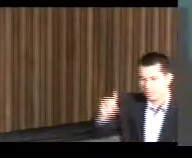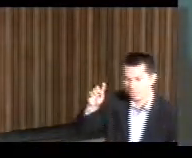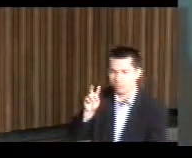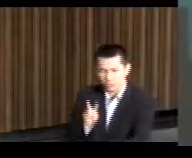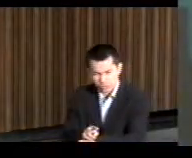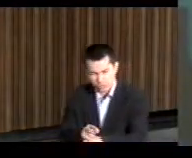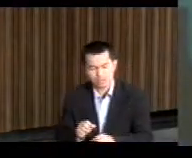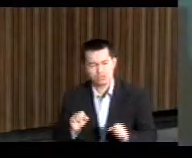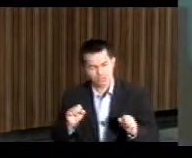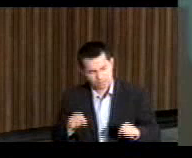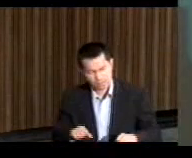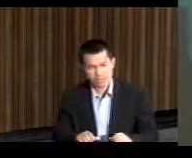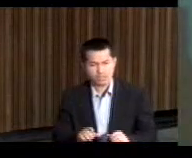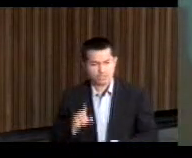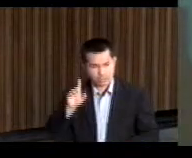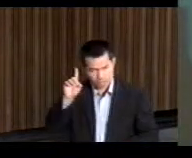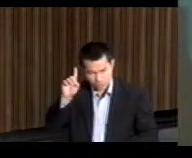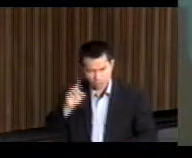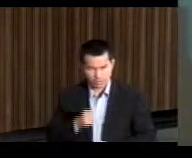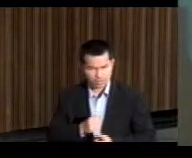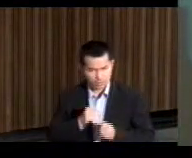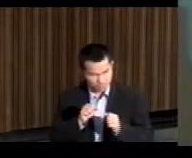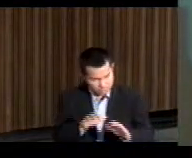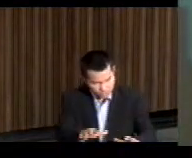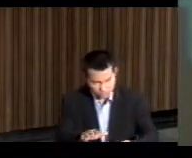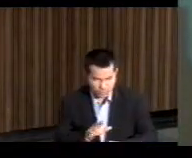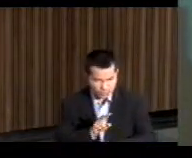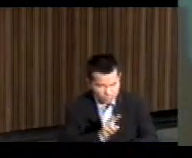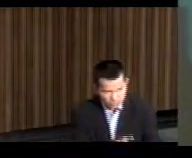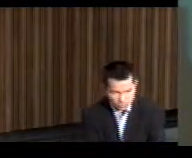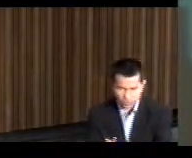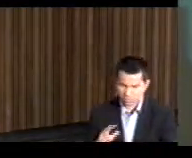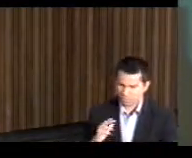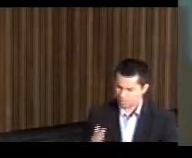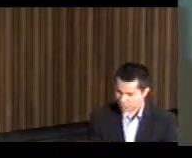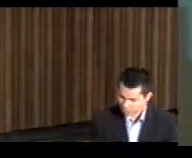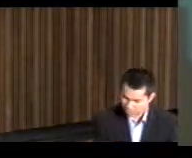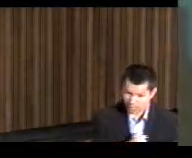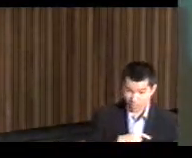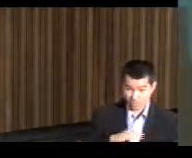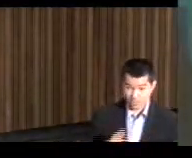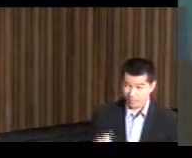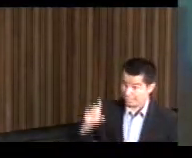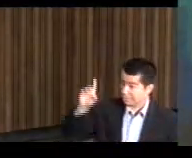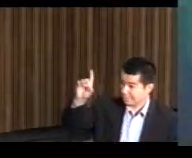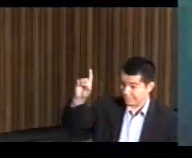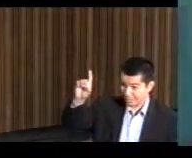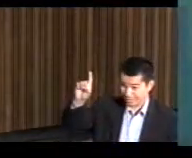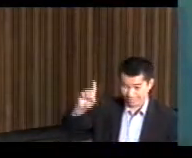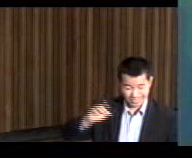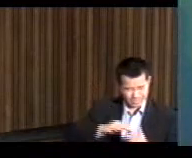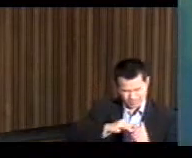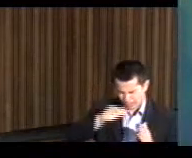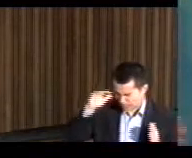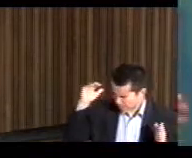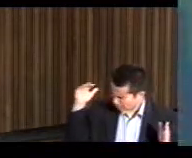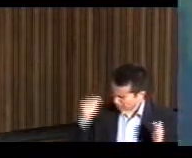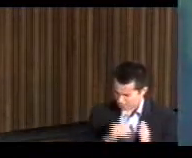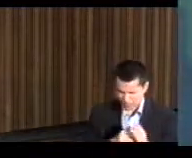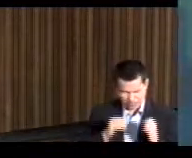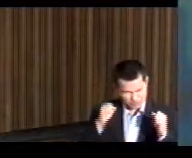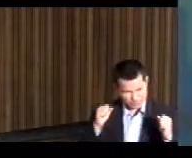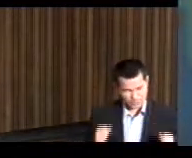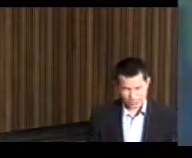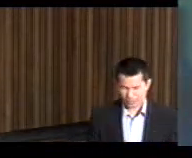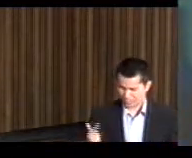mas eu sou o Deus Todo-Poderoso. E esse Deus Todo-Poderoso é aquele que não tem